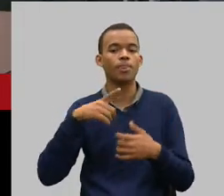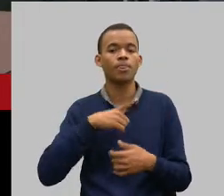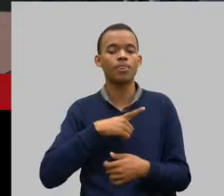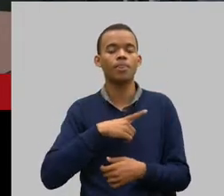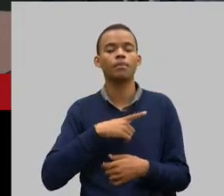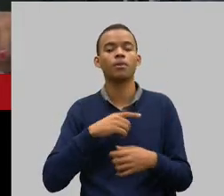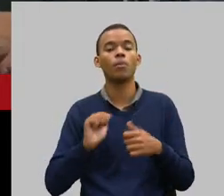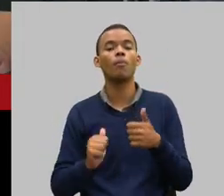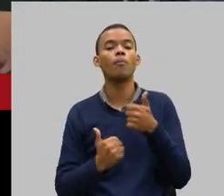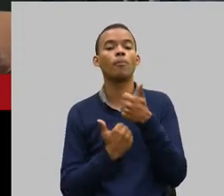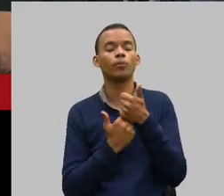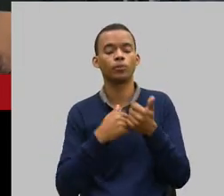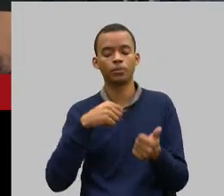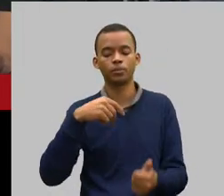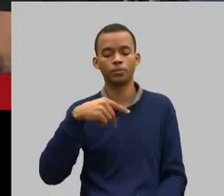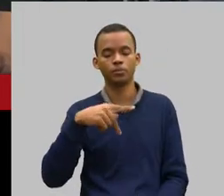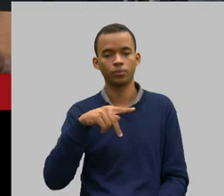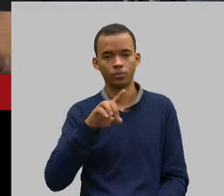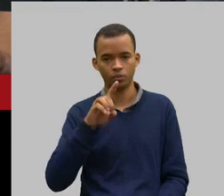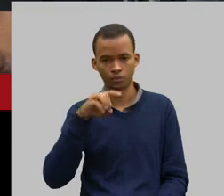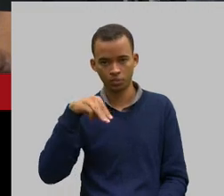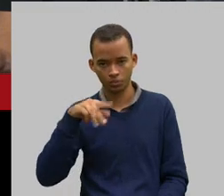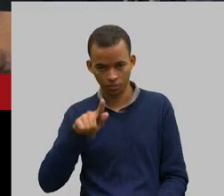um crédito especial